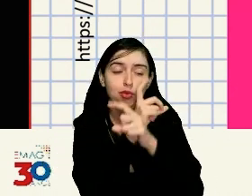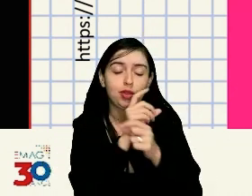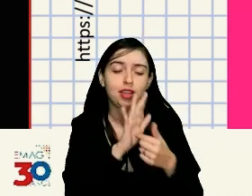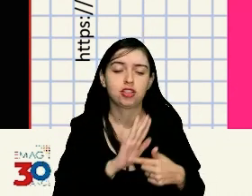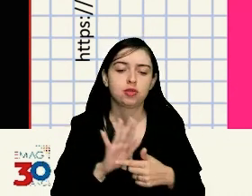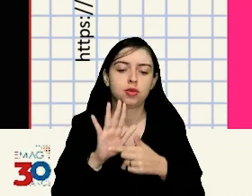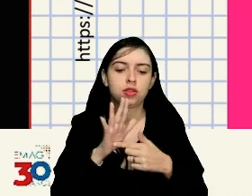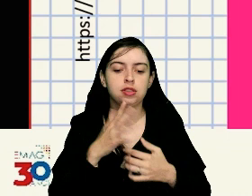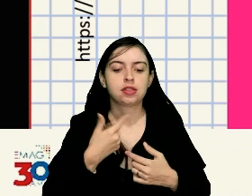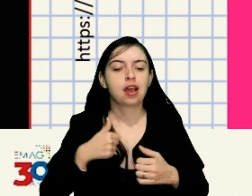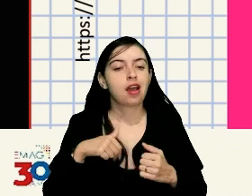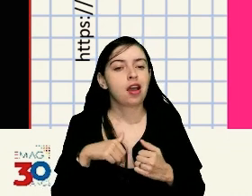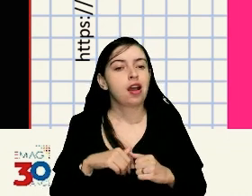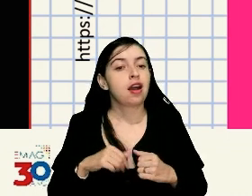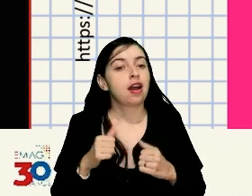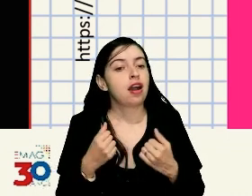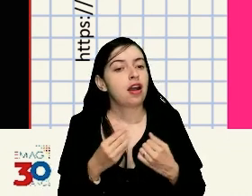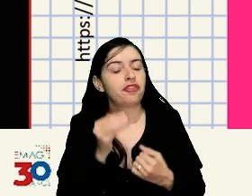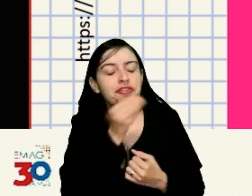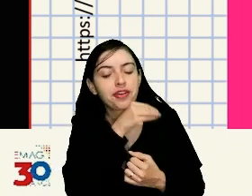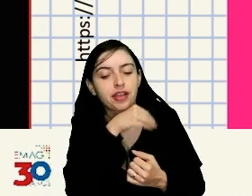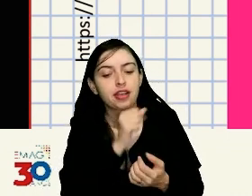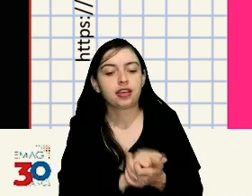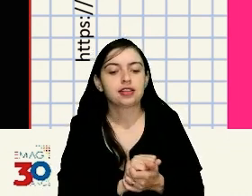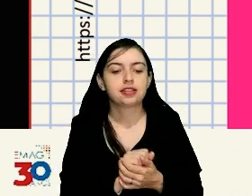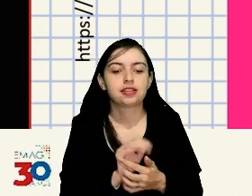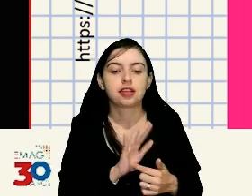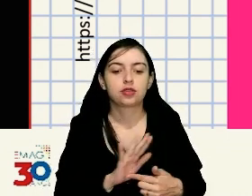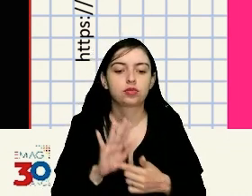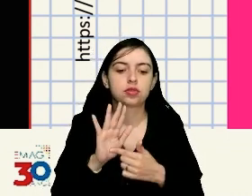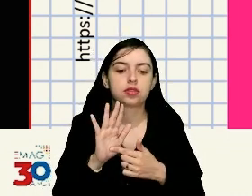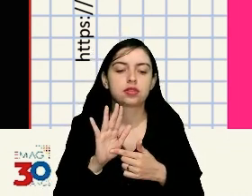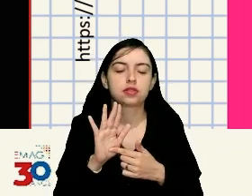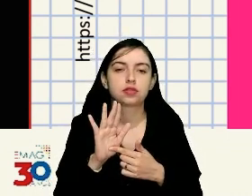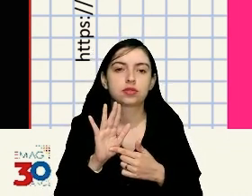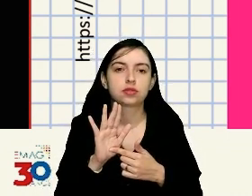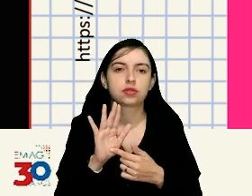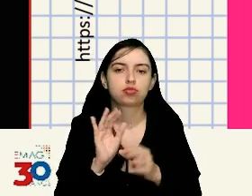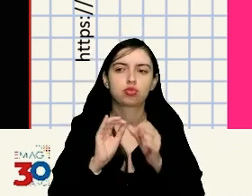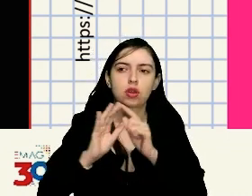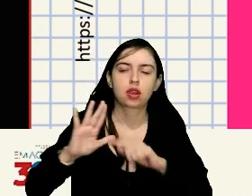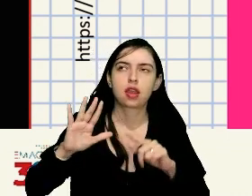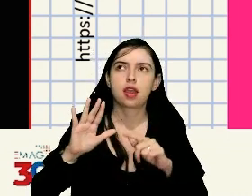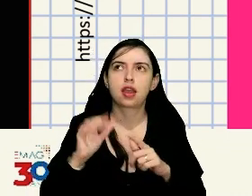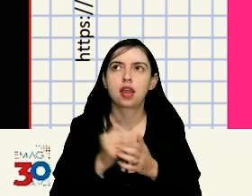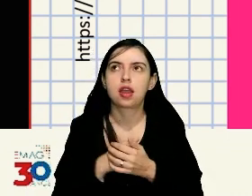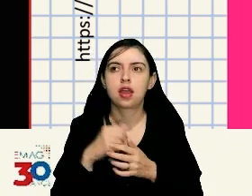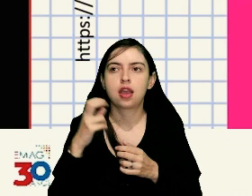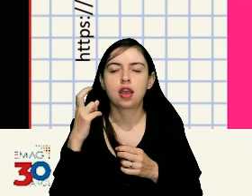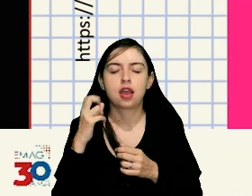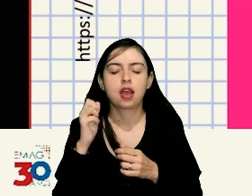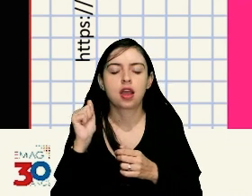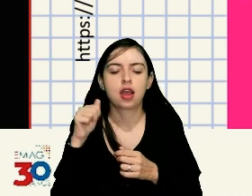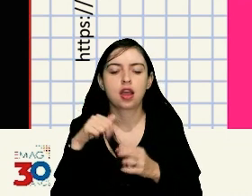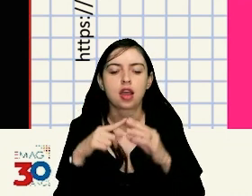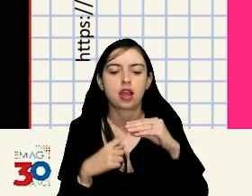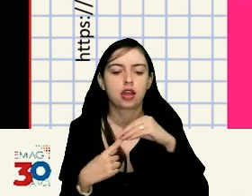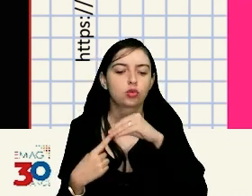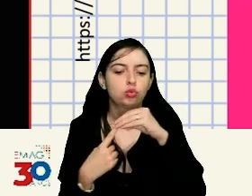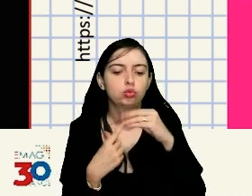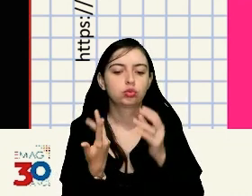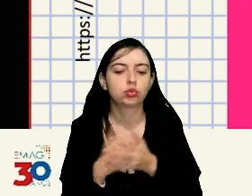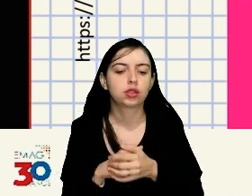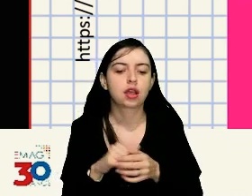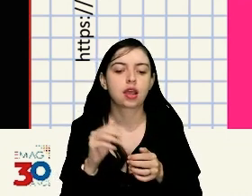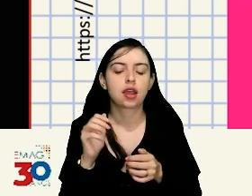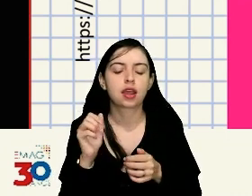uma observação, essas ilustrações que eu acabei de passar são ilustrações de uma artista que eu gosto muito, que é a Elo De Angelo, e depois eu deixo